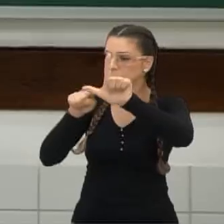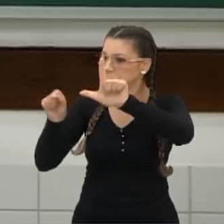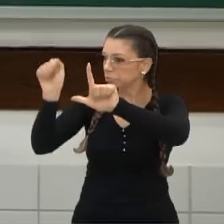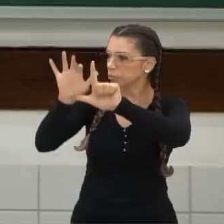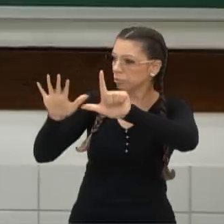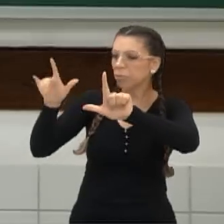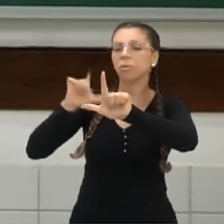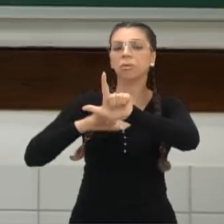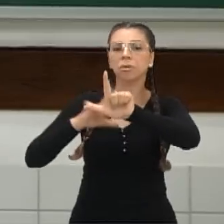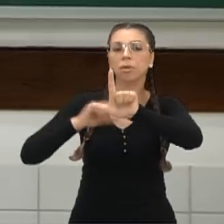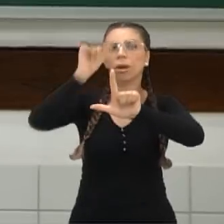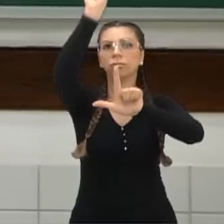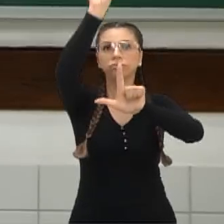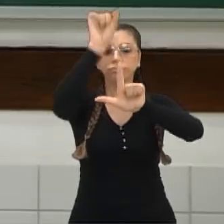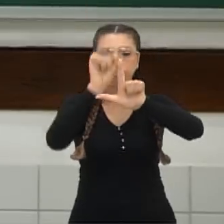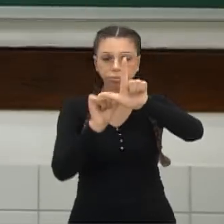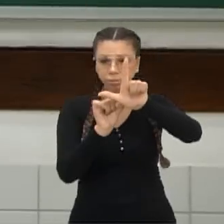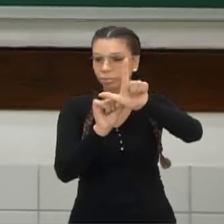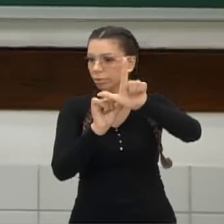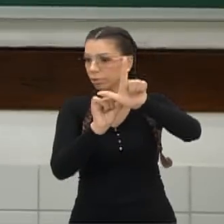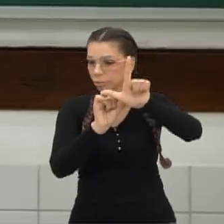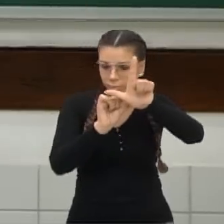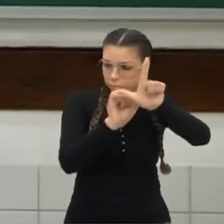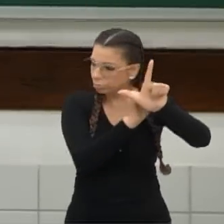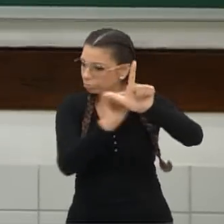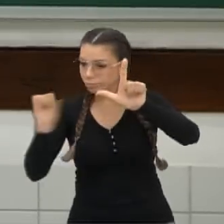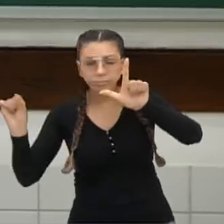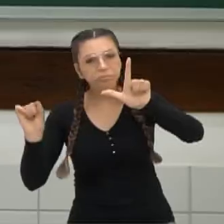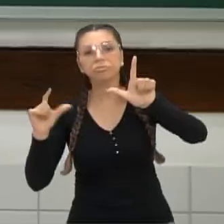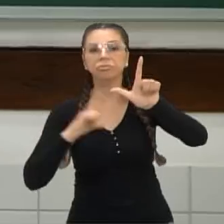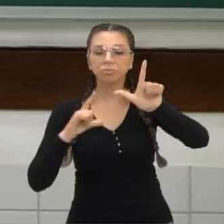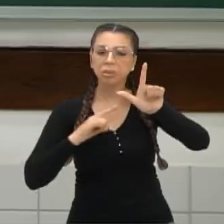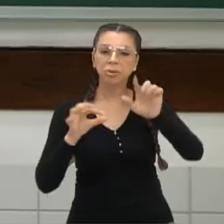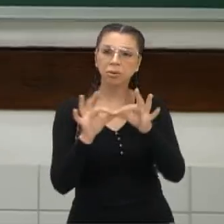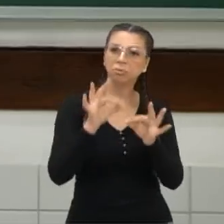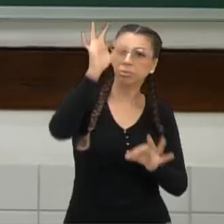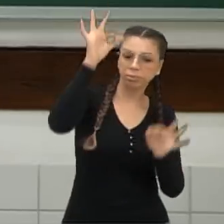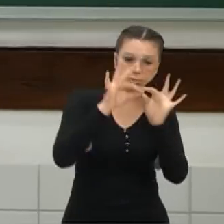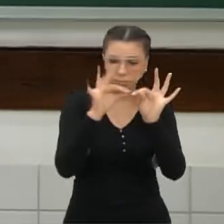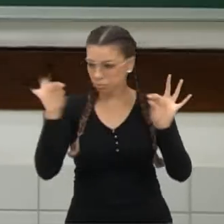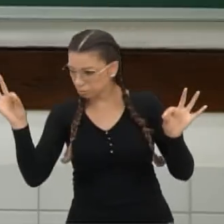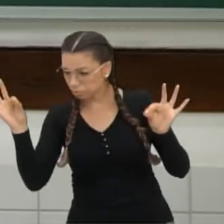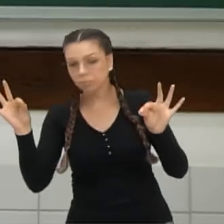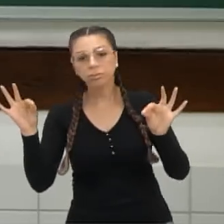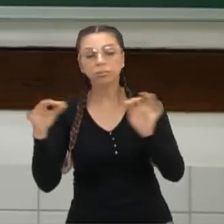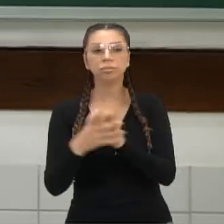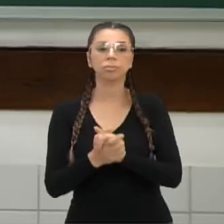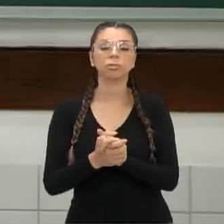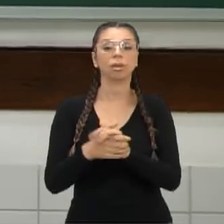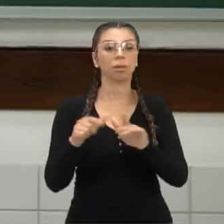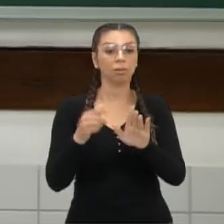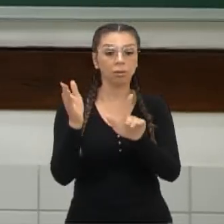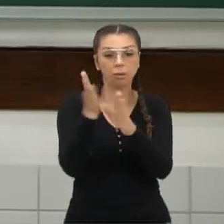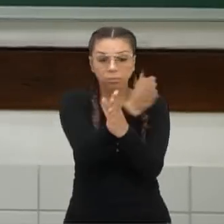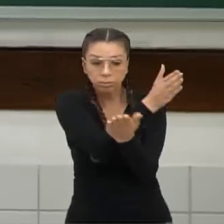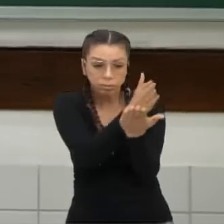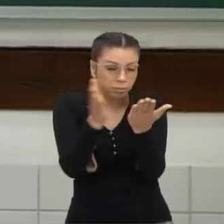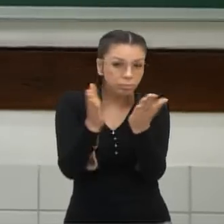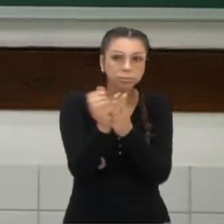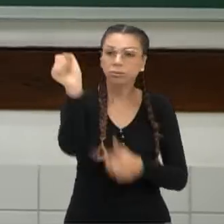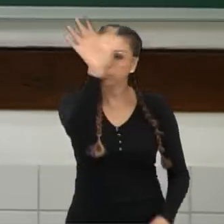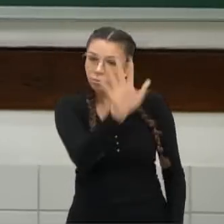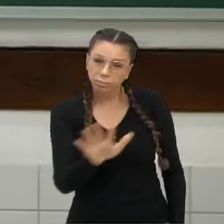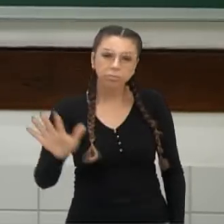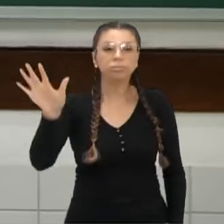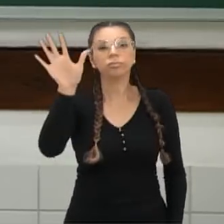na horizontal que cruza com uma outra reta na vertical. Muito bem. Isso aí divide o meu plano. E aí